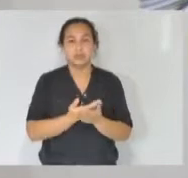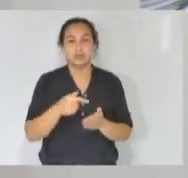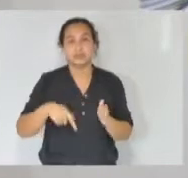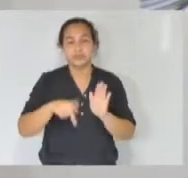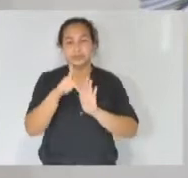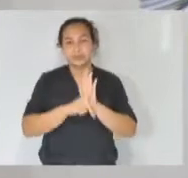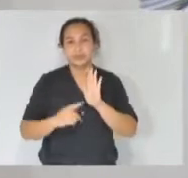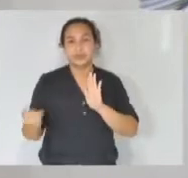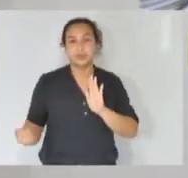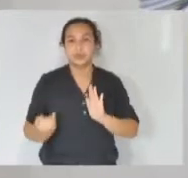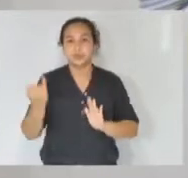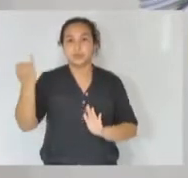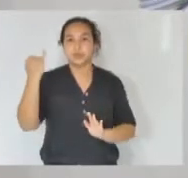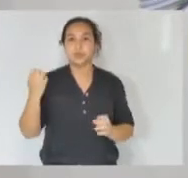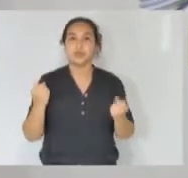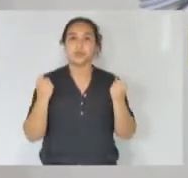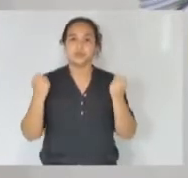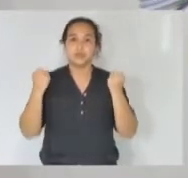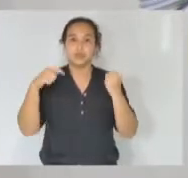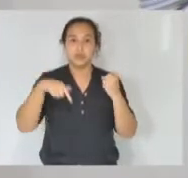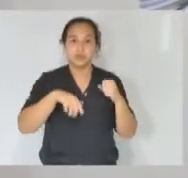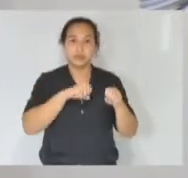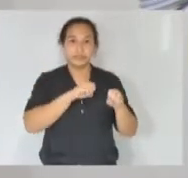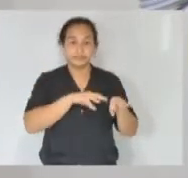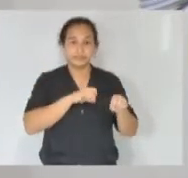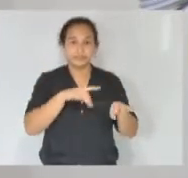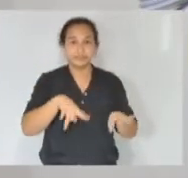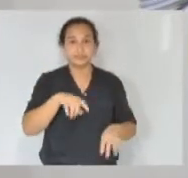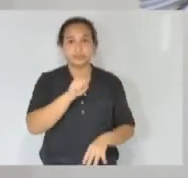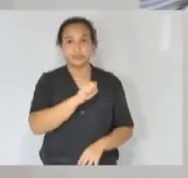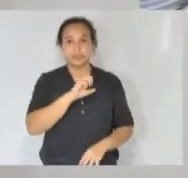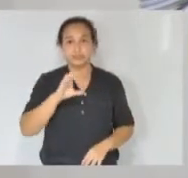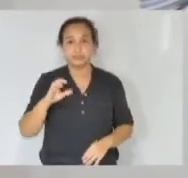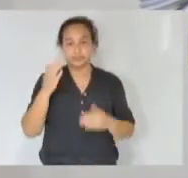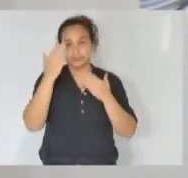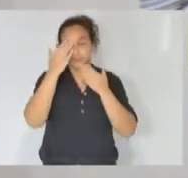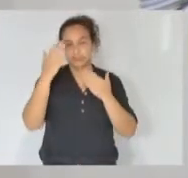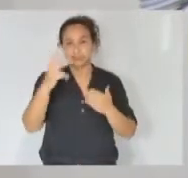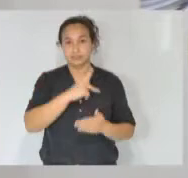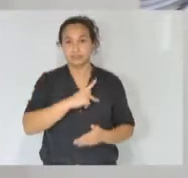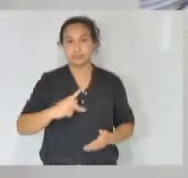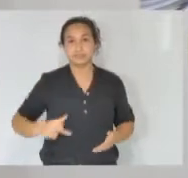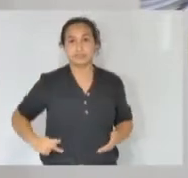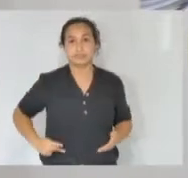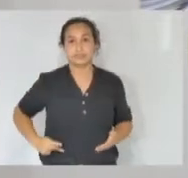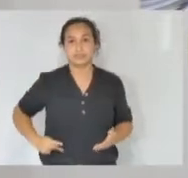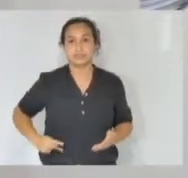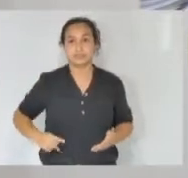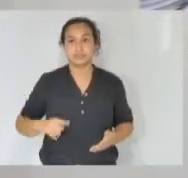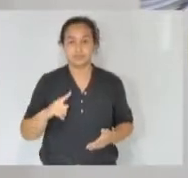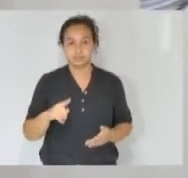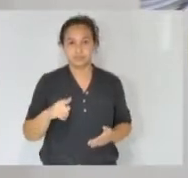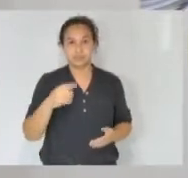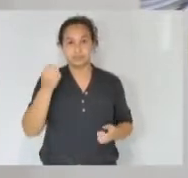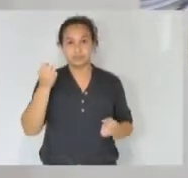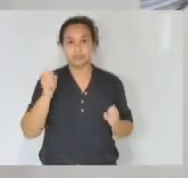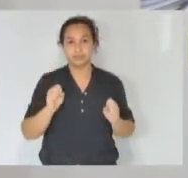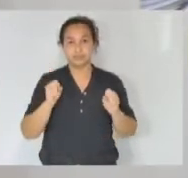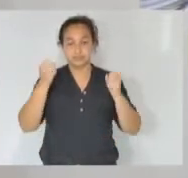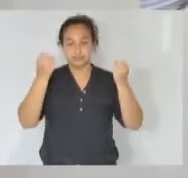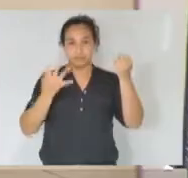para fortalecer a educação em Santa Catarina. Muito obrigado, senhor presidente, pela oportunidade da fala no dia de